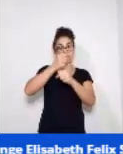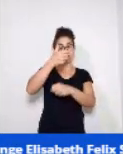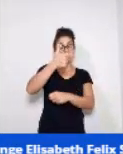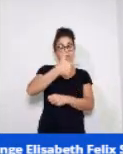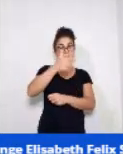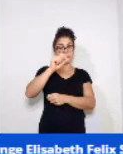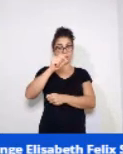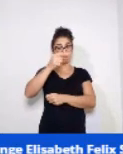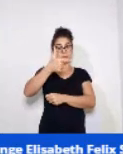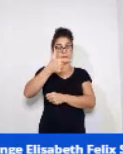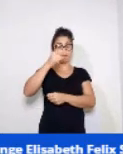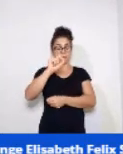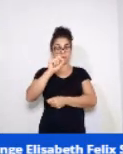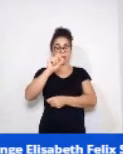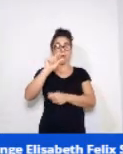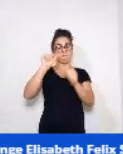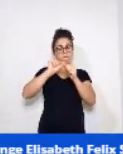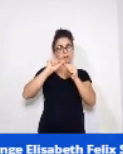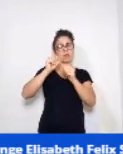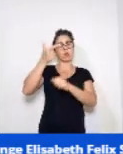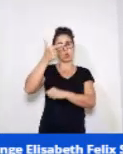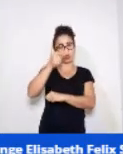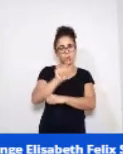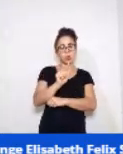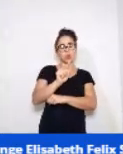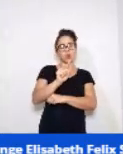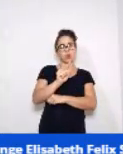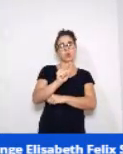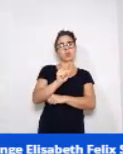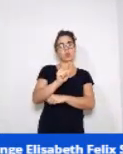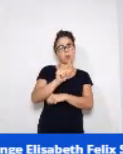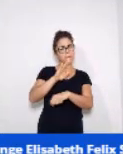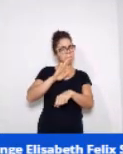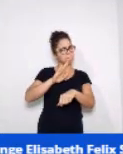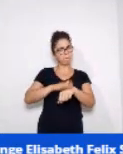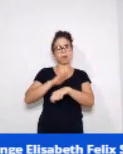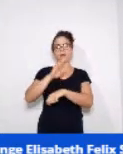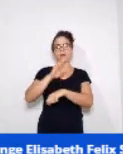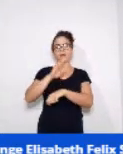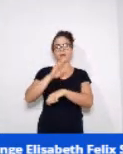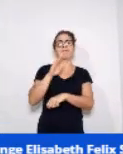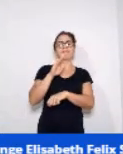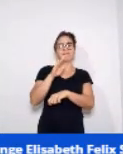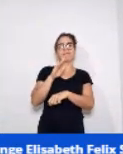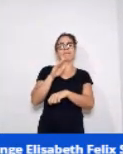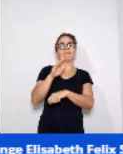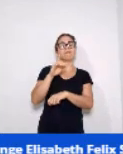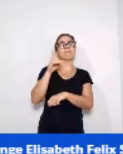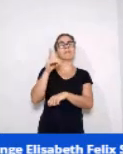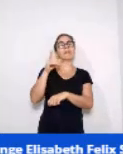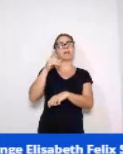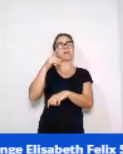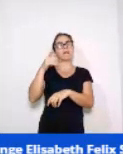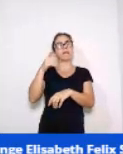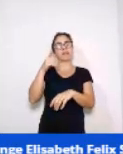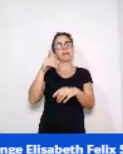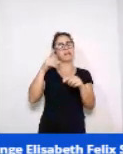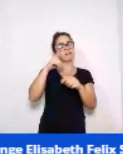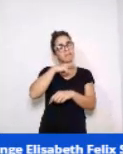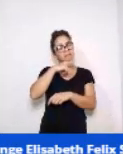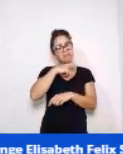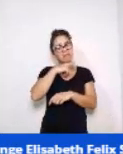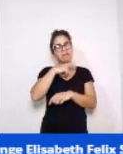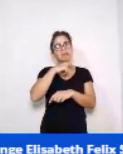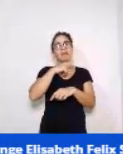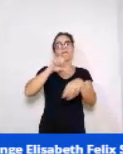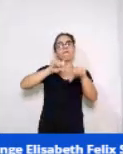reinventar-se, certo? Cada vez mais, conforme vocês viram aí. Vieram as formações dos professores na modalidade